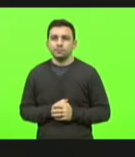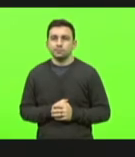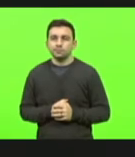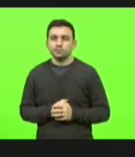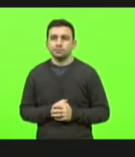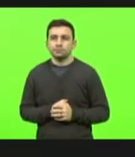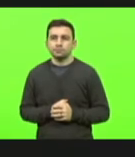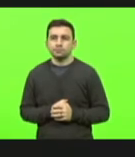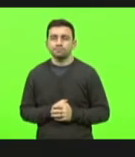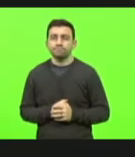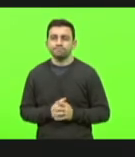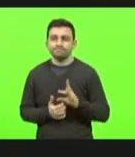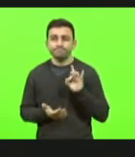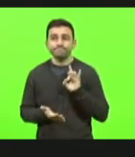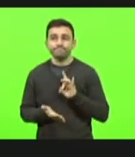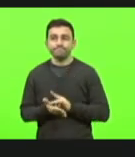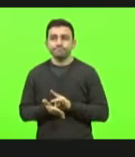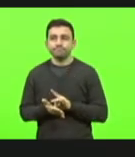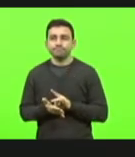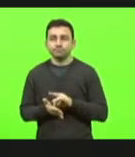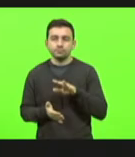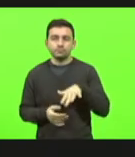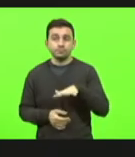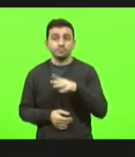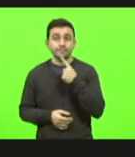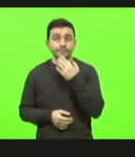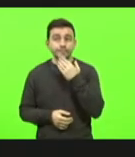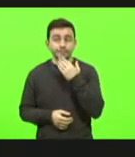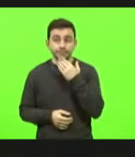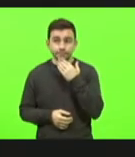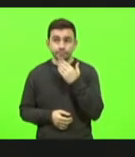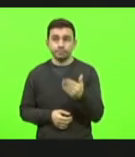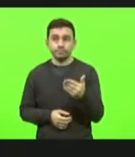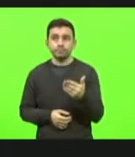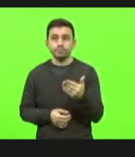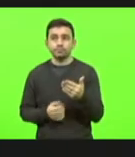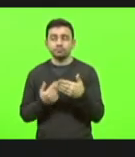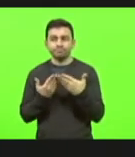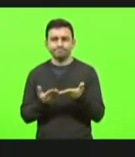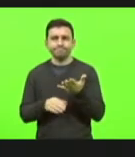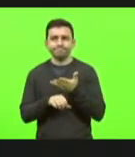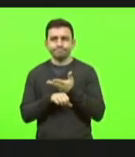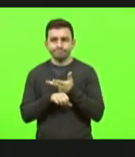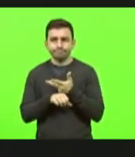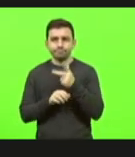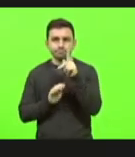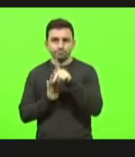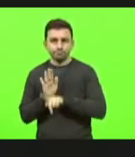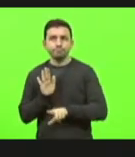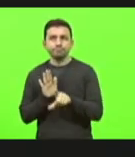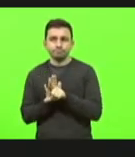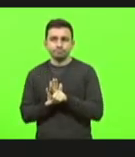Na realidade, nós solicitamos um pedido de diligência ao projeto de lei